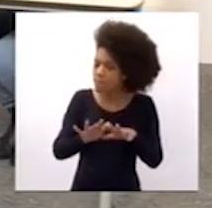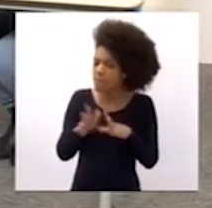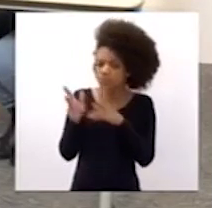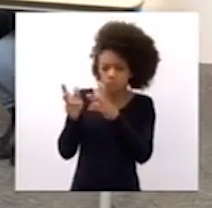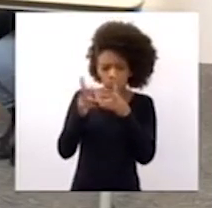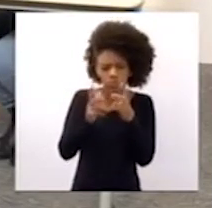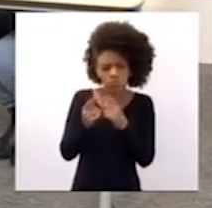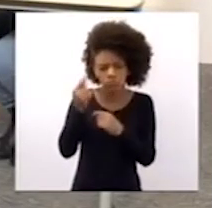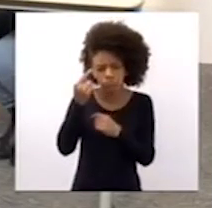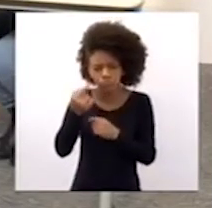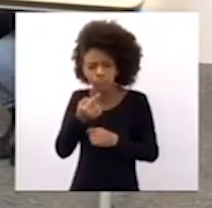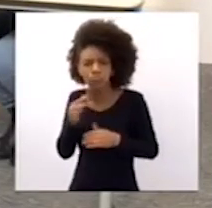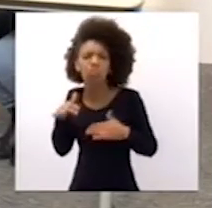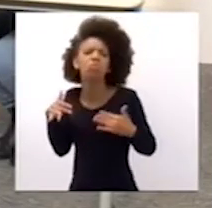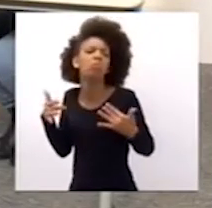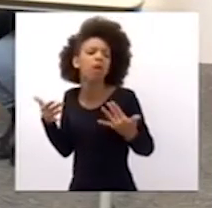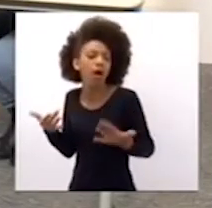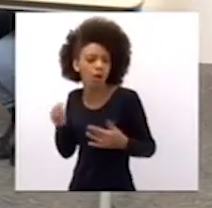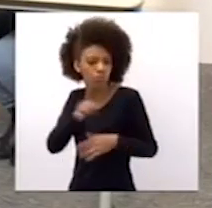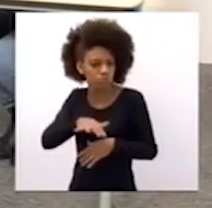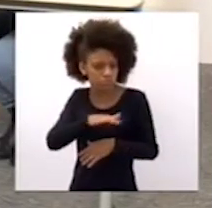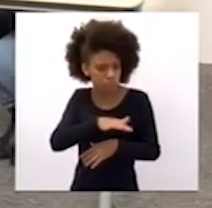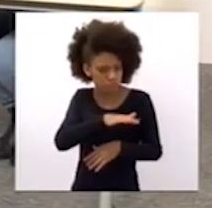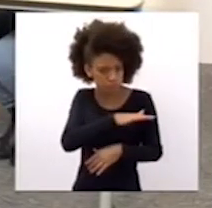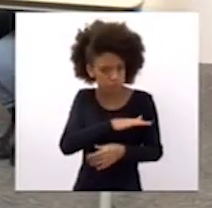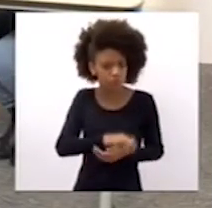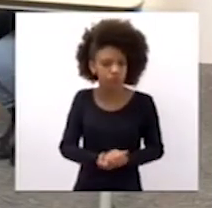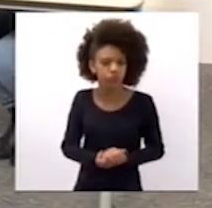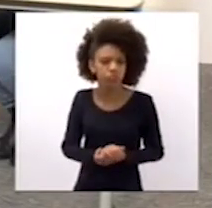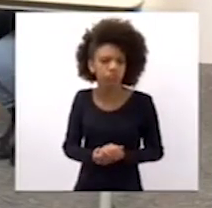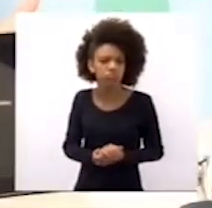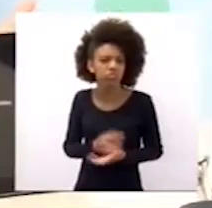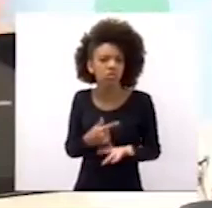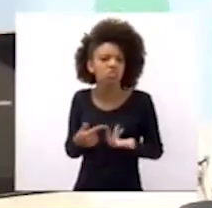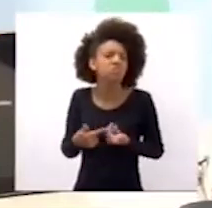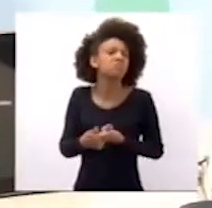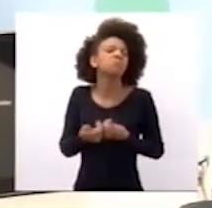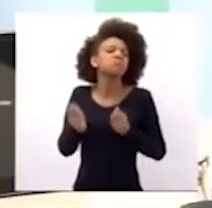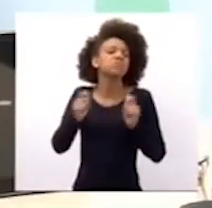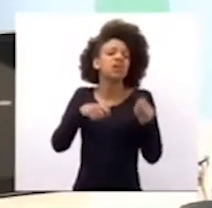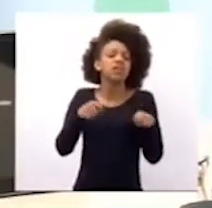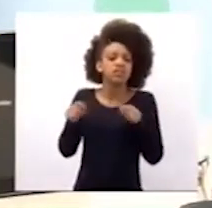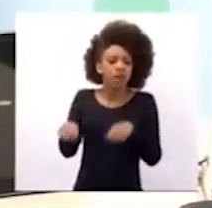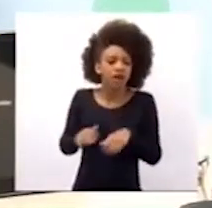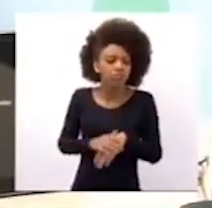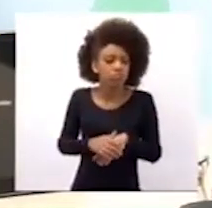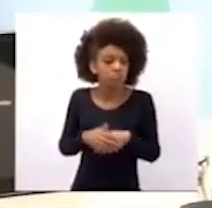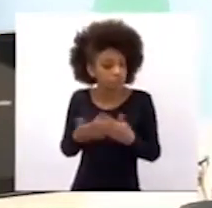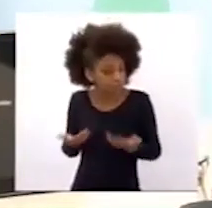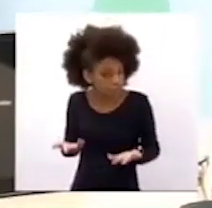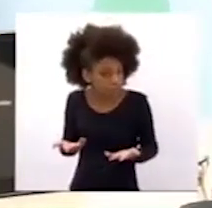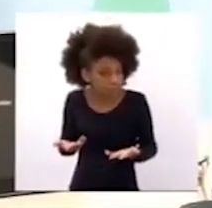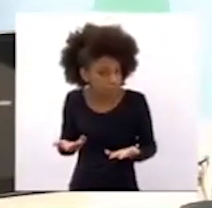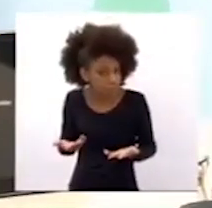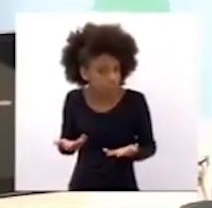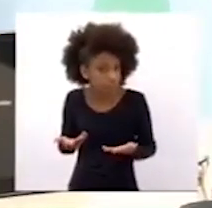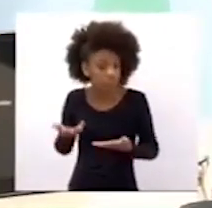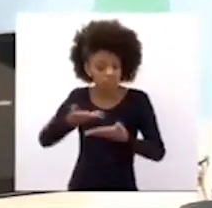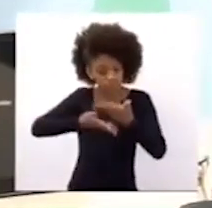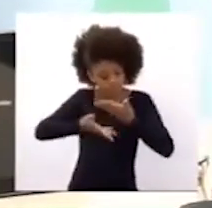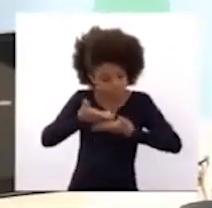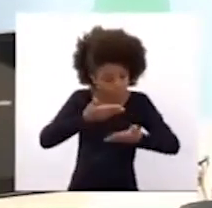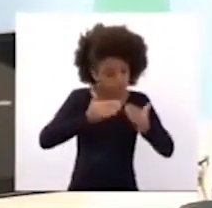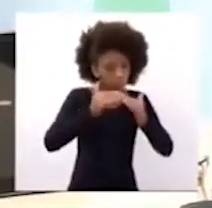a características desse ambiente, Quais são suas potencialidades e suas contradições